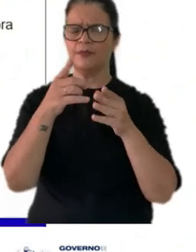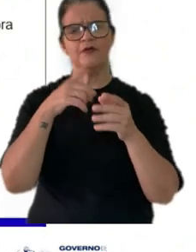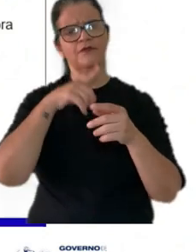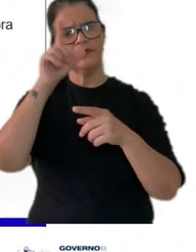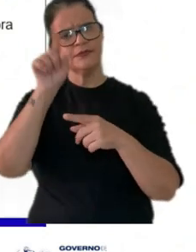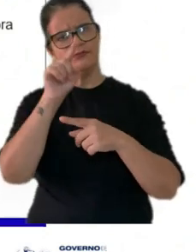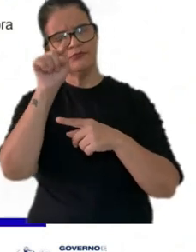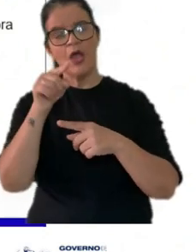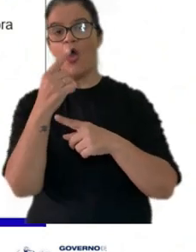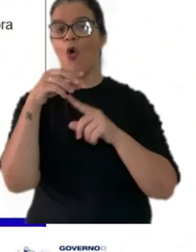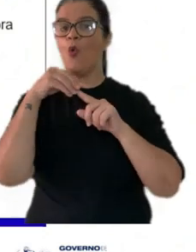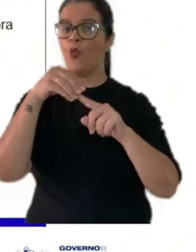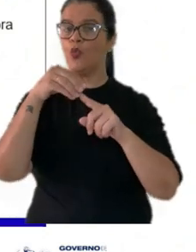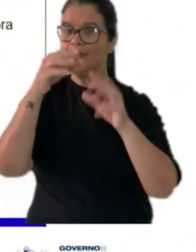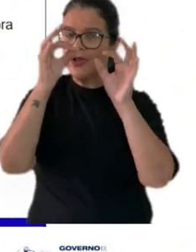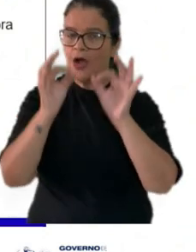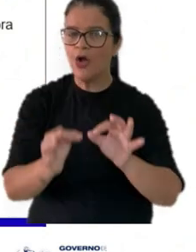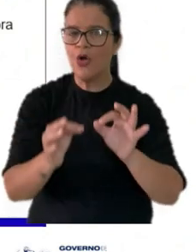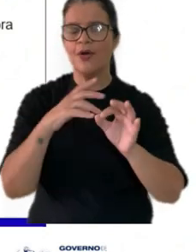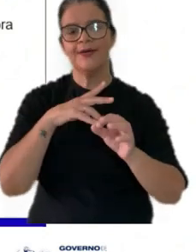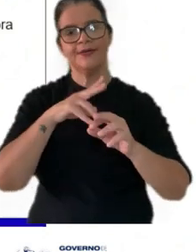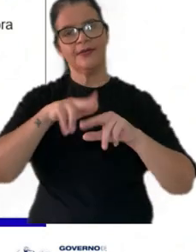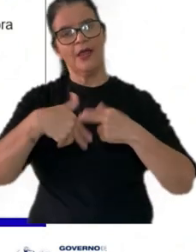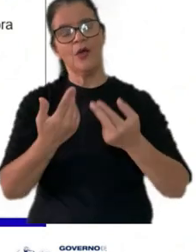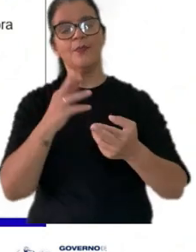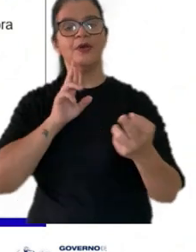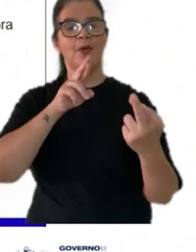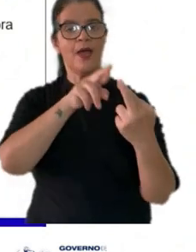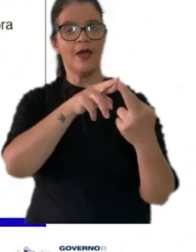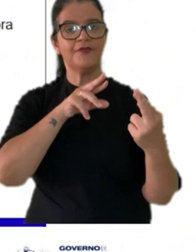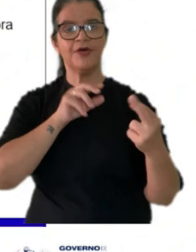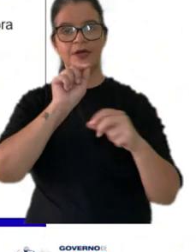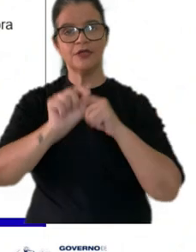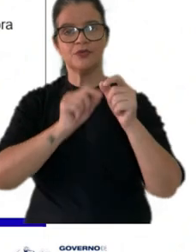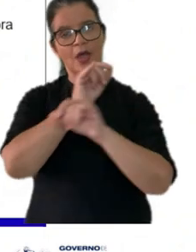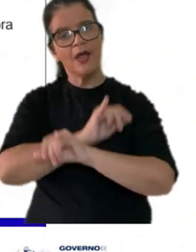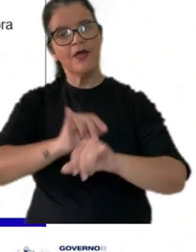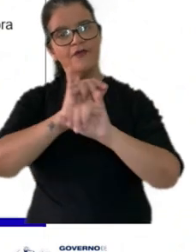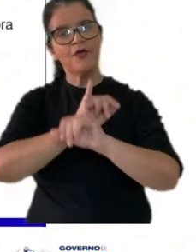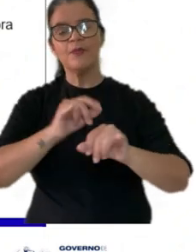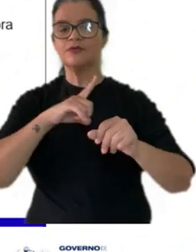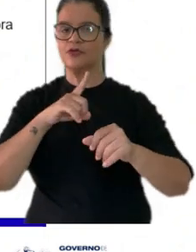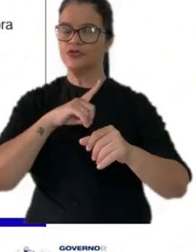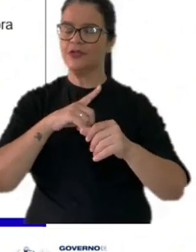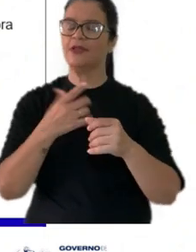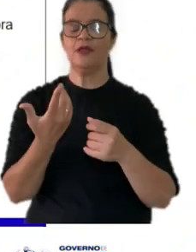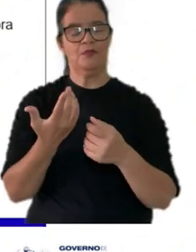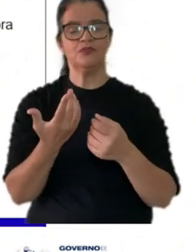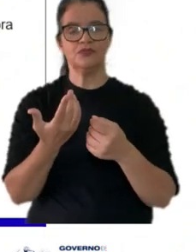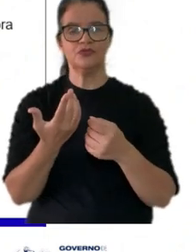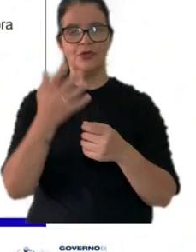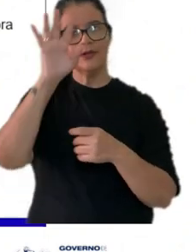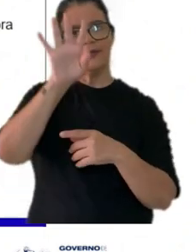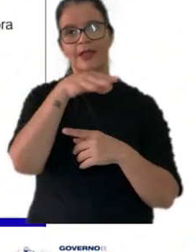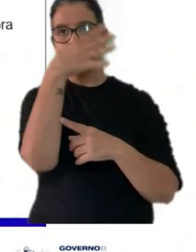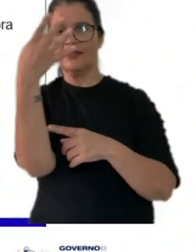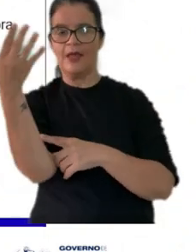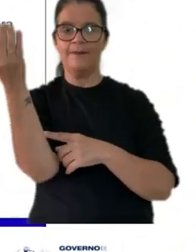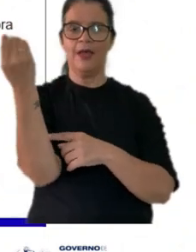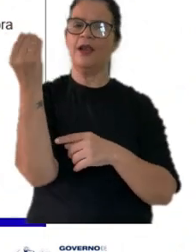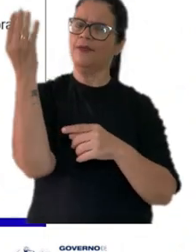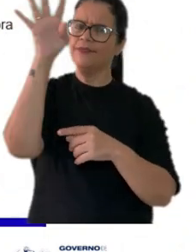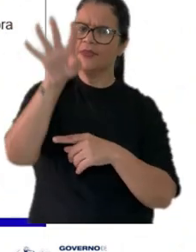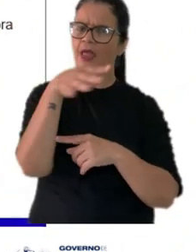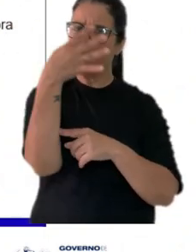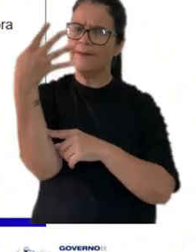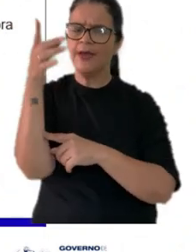única alternativa correta tomando como referência as informações que temos nesta tabela tabela essa que é